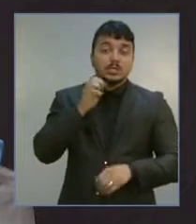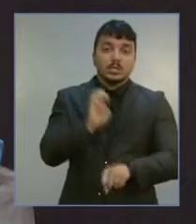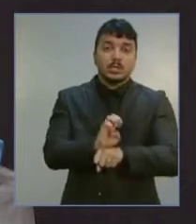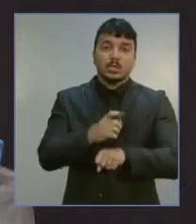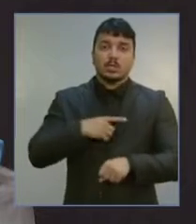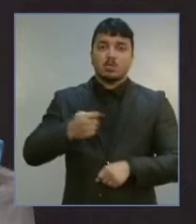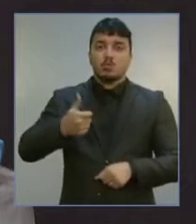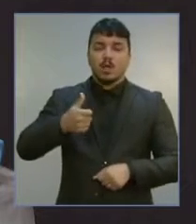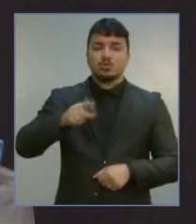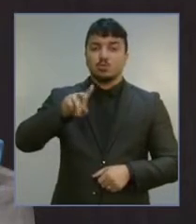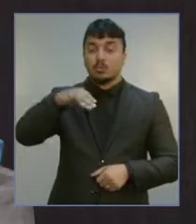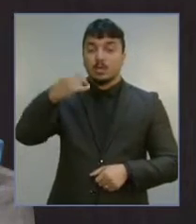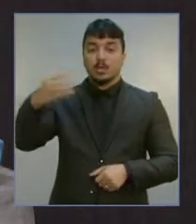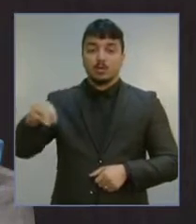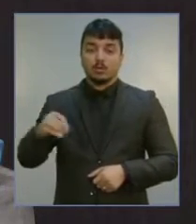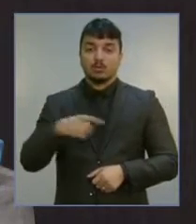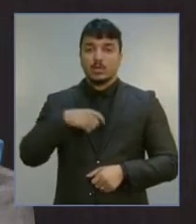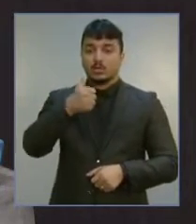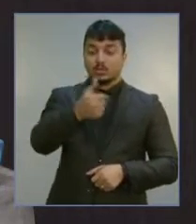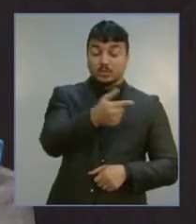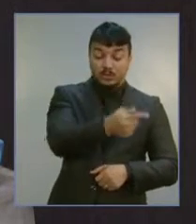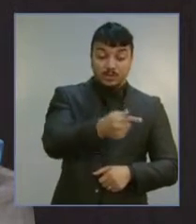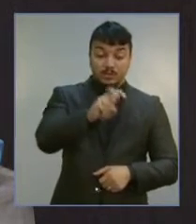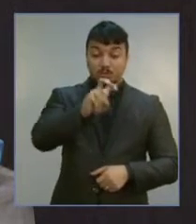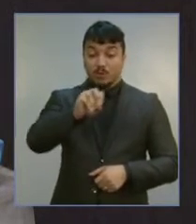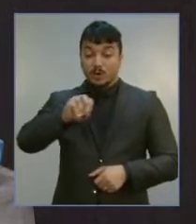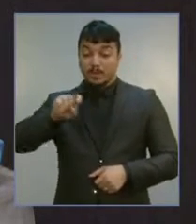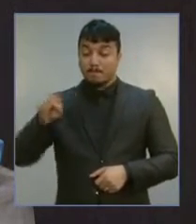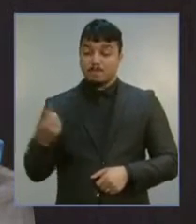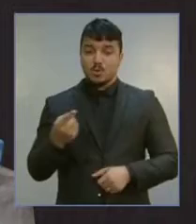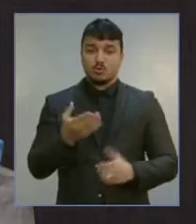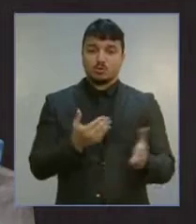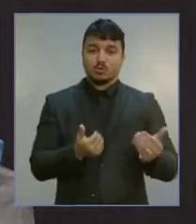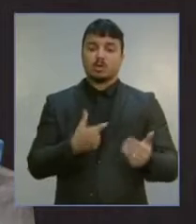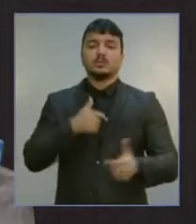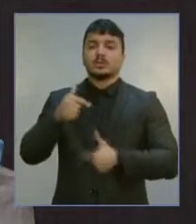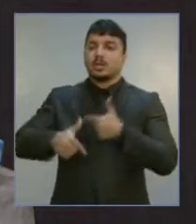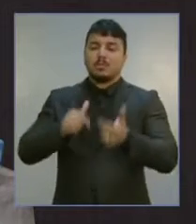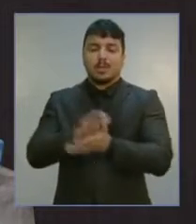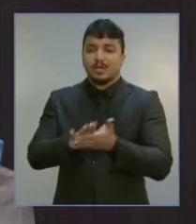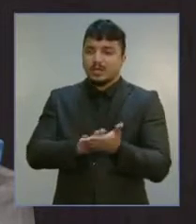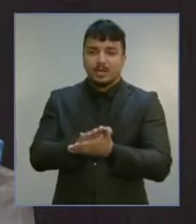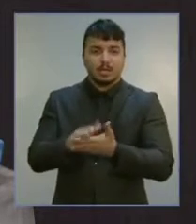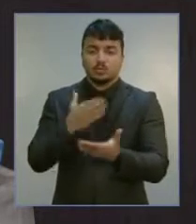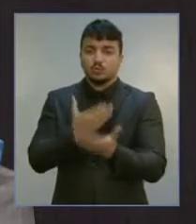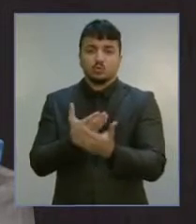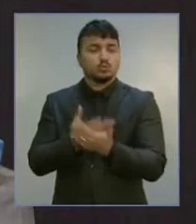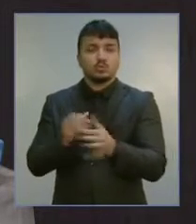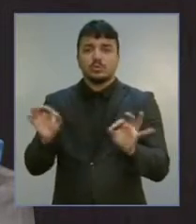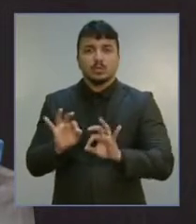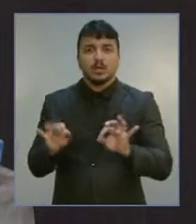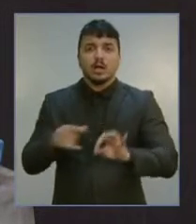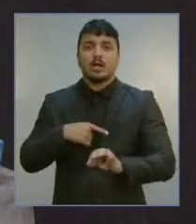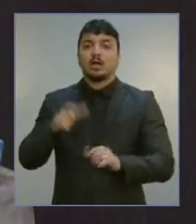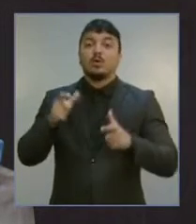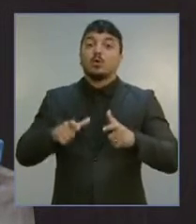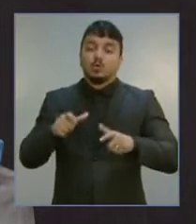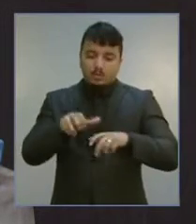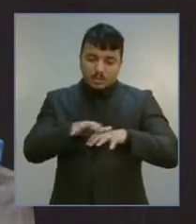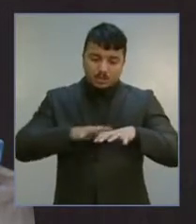desempregados 750 mil jovens que não estudam um trabalho 350.000 deixes na região